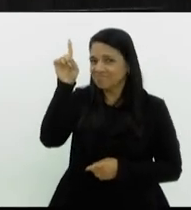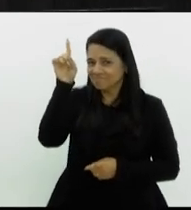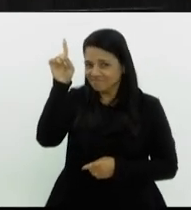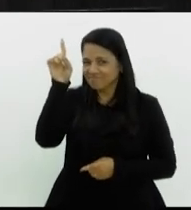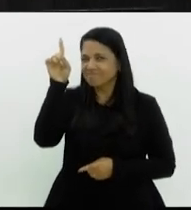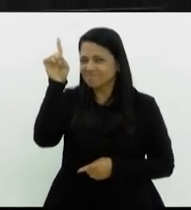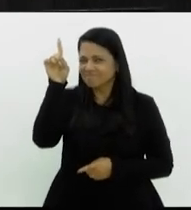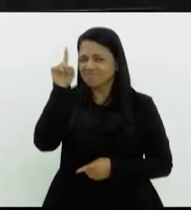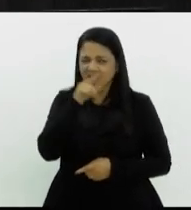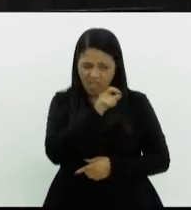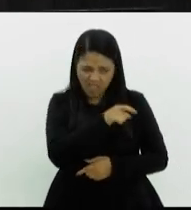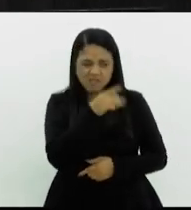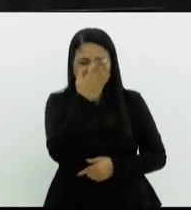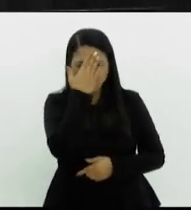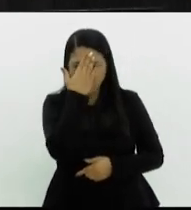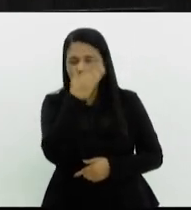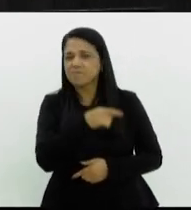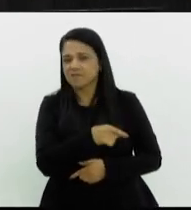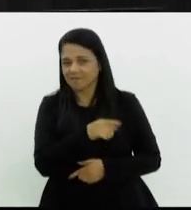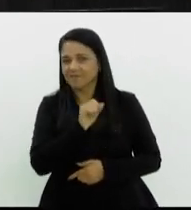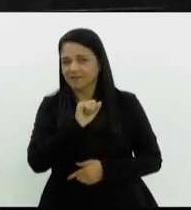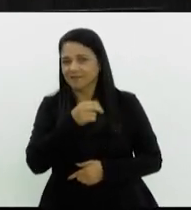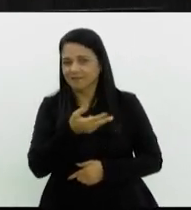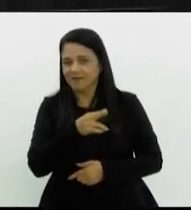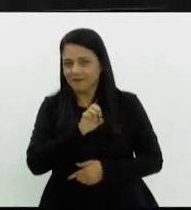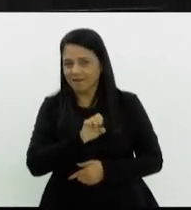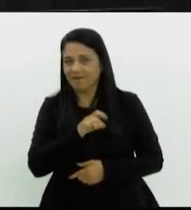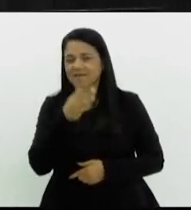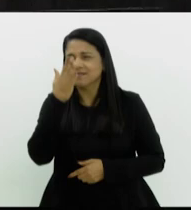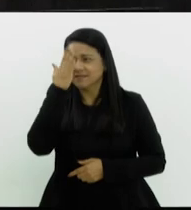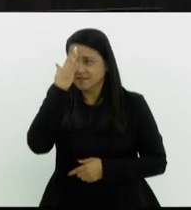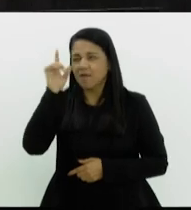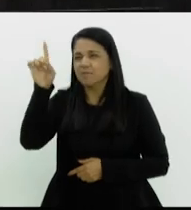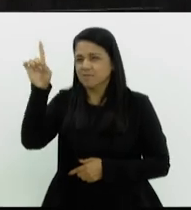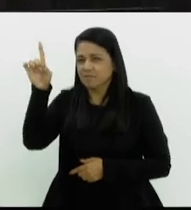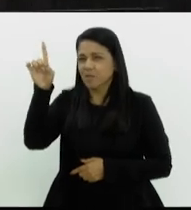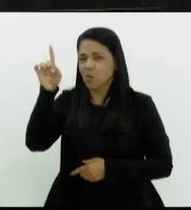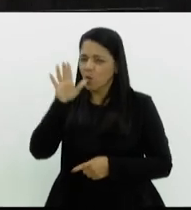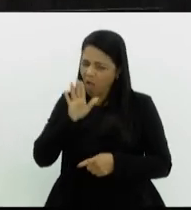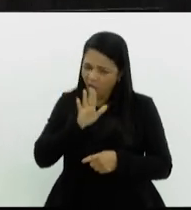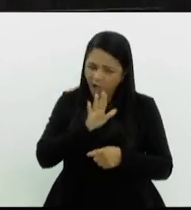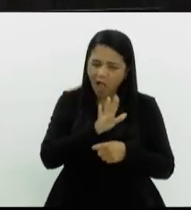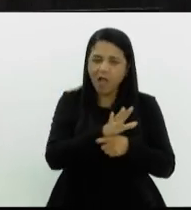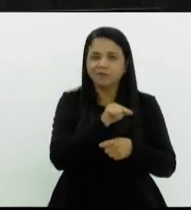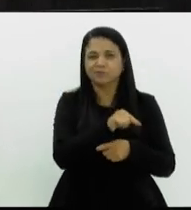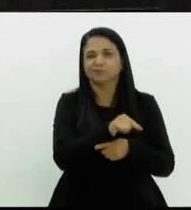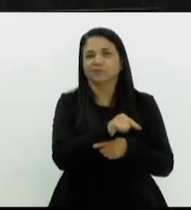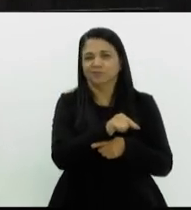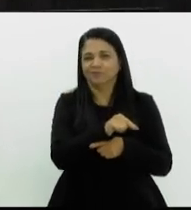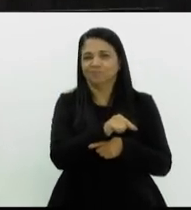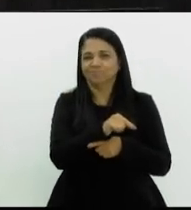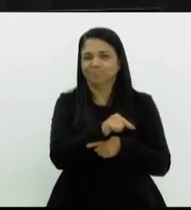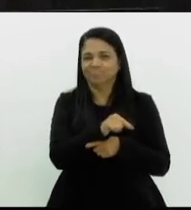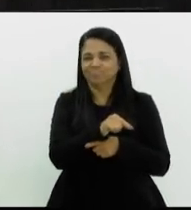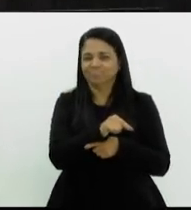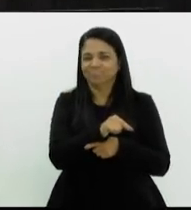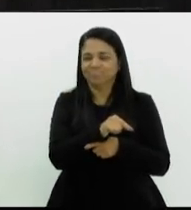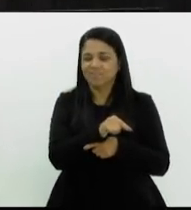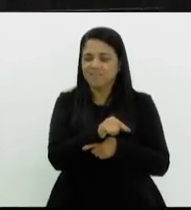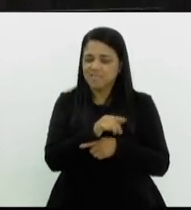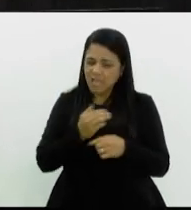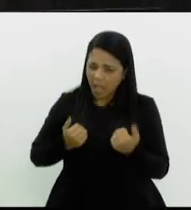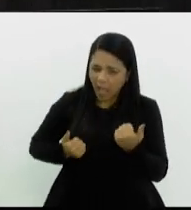Deus, ele sabe disso, foi Deus, foi o Pai Eterno que foi ali e o ajudou e fez com que ele enfrentasse